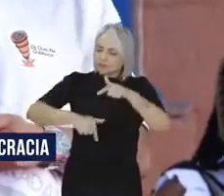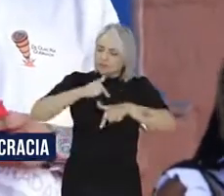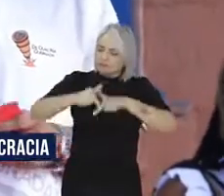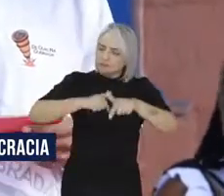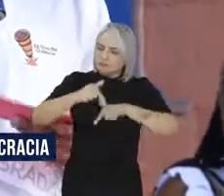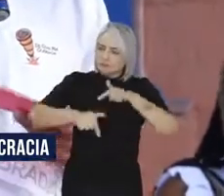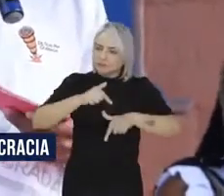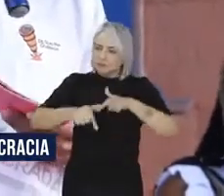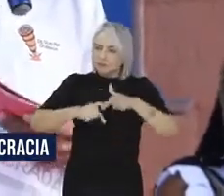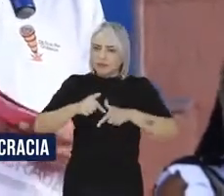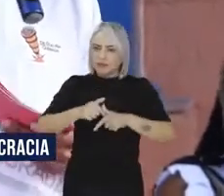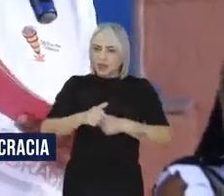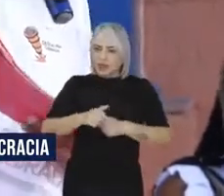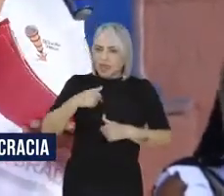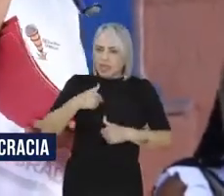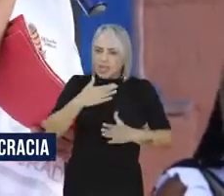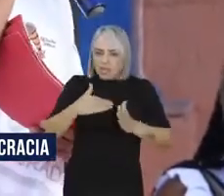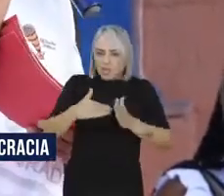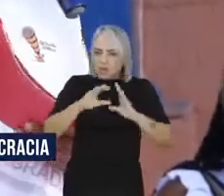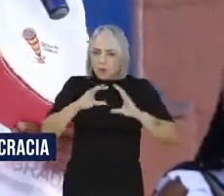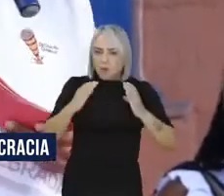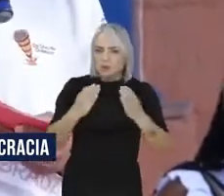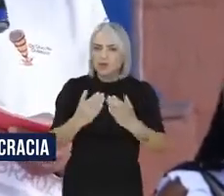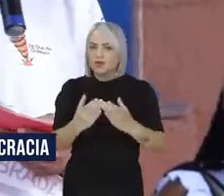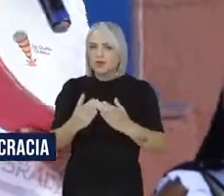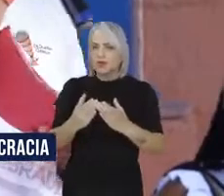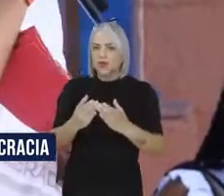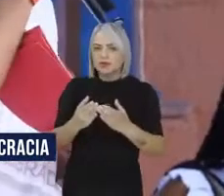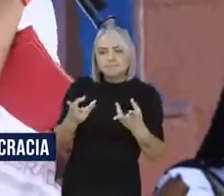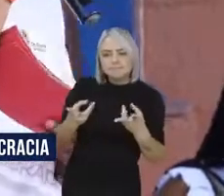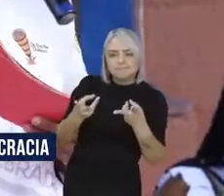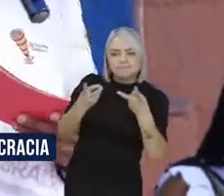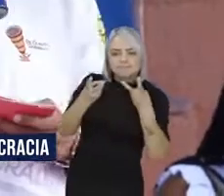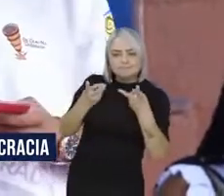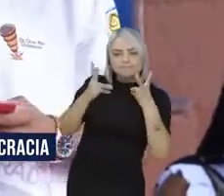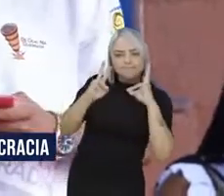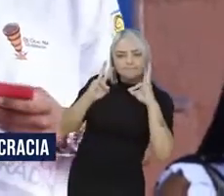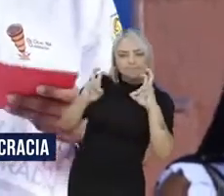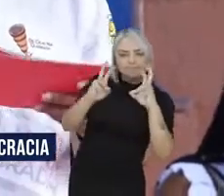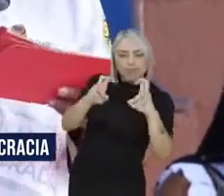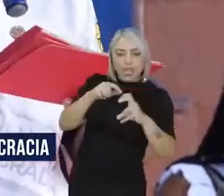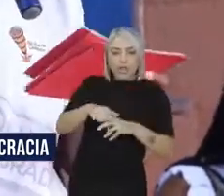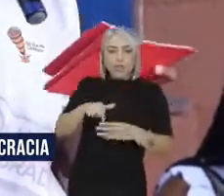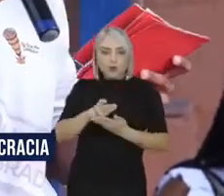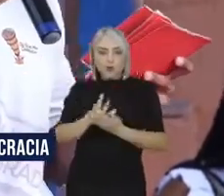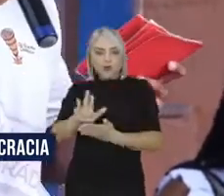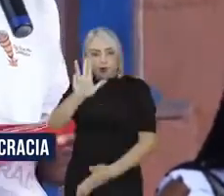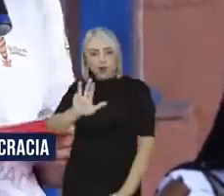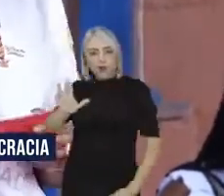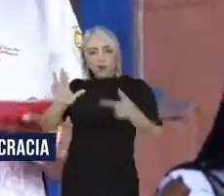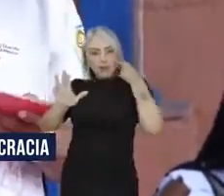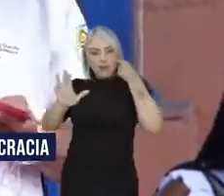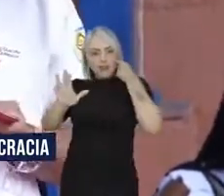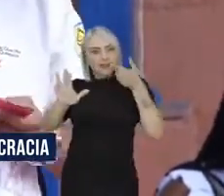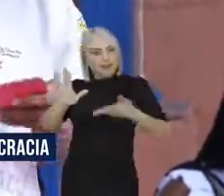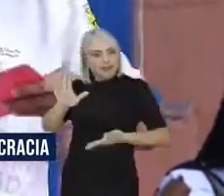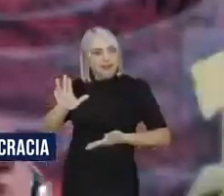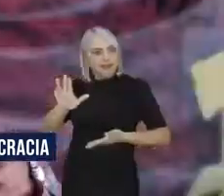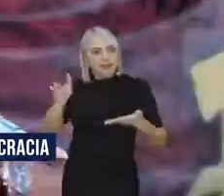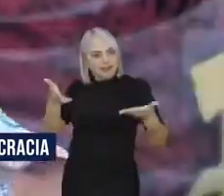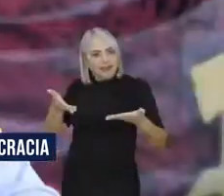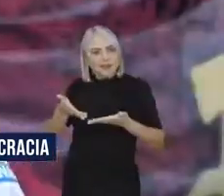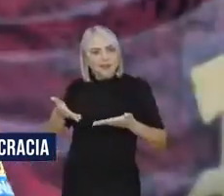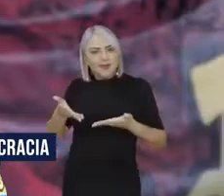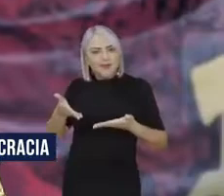ponta na comunidade está sendo visto. E a sua presença aqui hoje é uma amostra disso. Para falar um